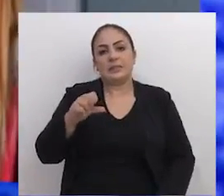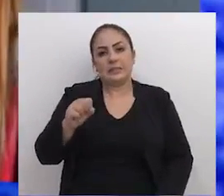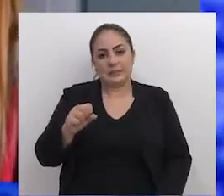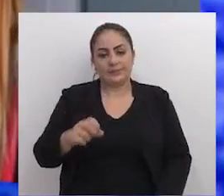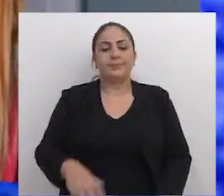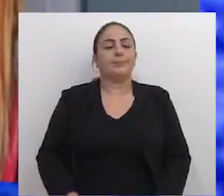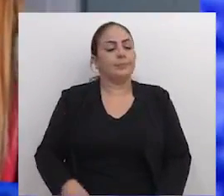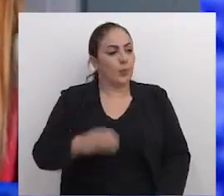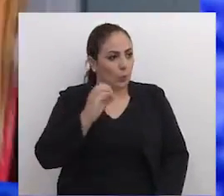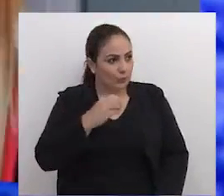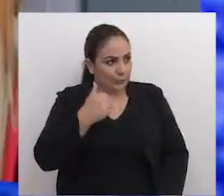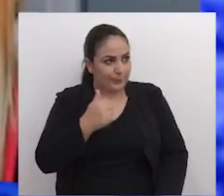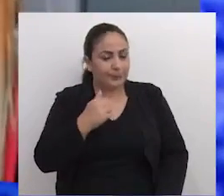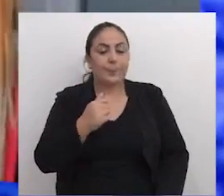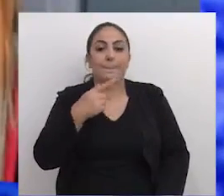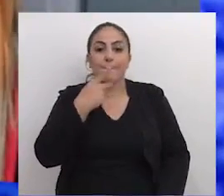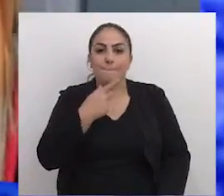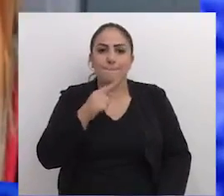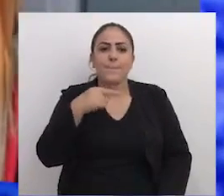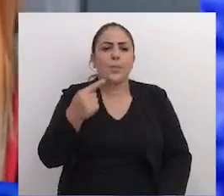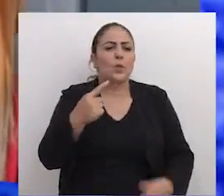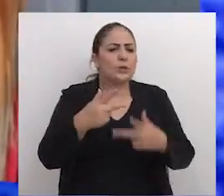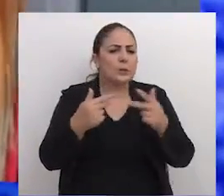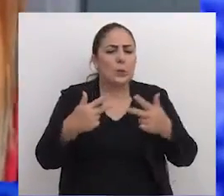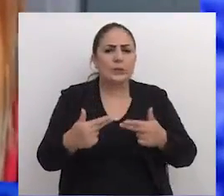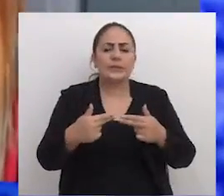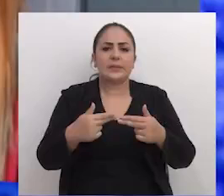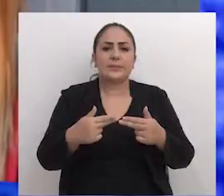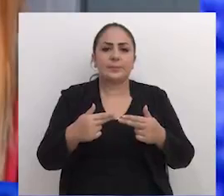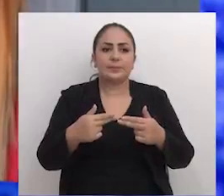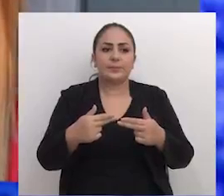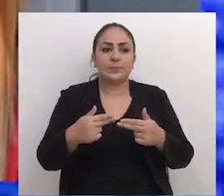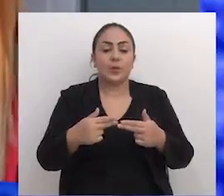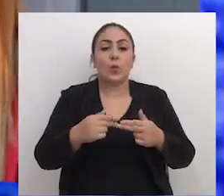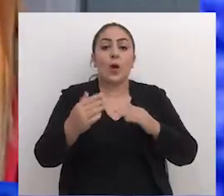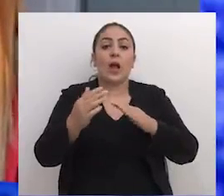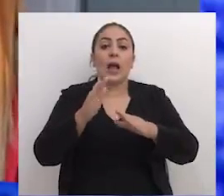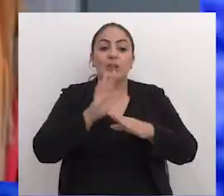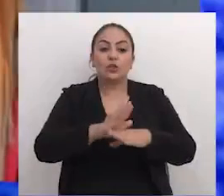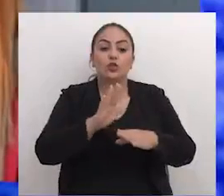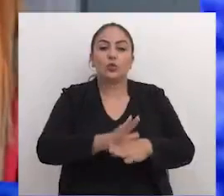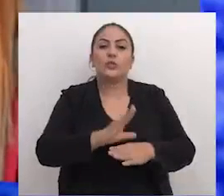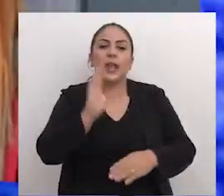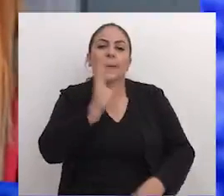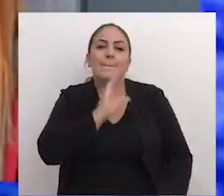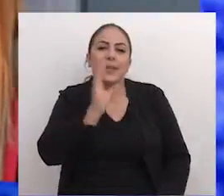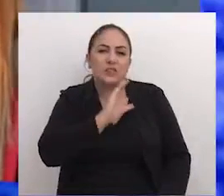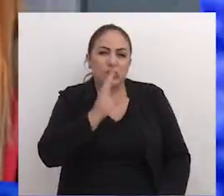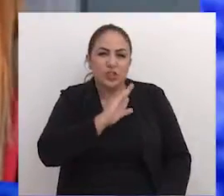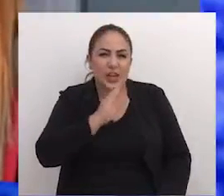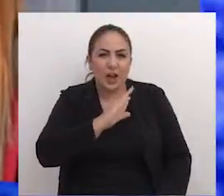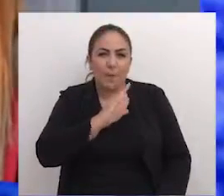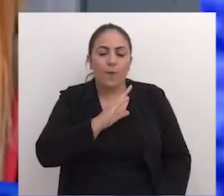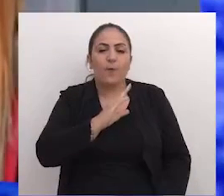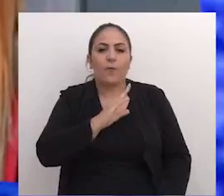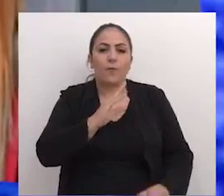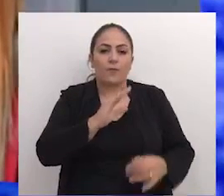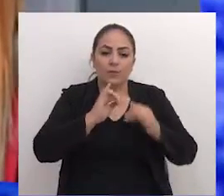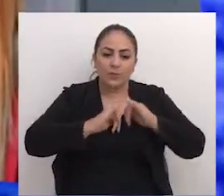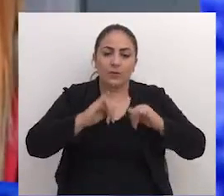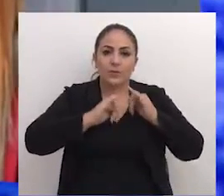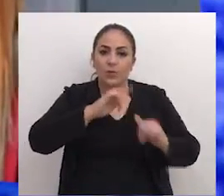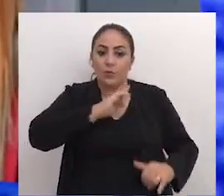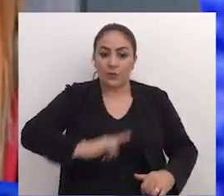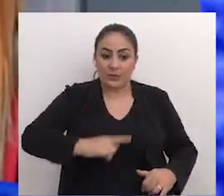INSS. Ótimo. Falando também em outros benefícios, doutora, o auxílio emergencial anunciado, né, pelo governo,